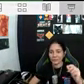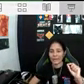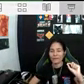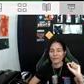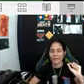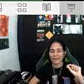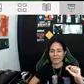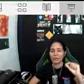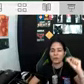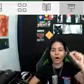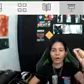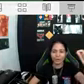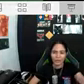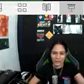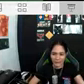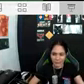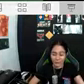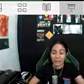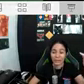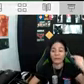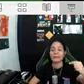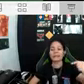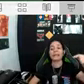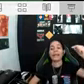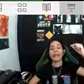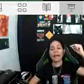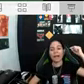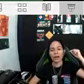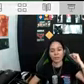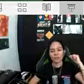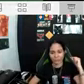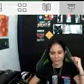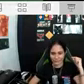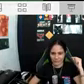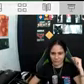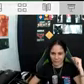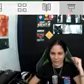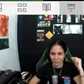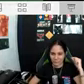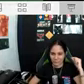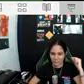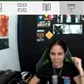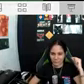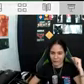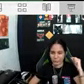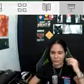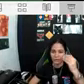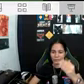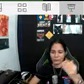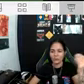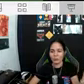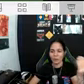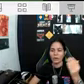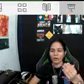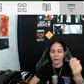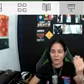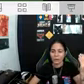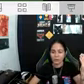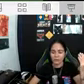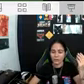Ou seja, a variação objeto que você não percebeu, né? Porque você